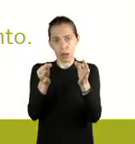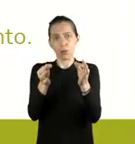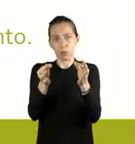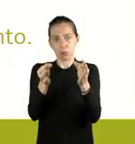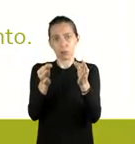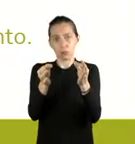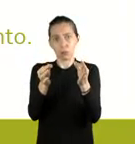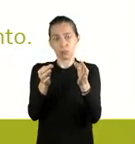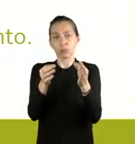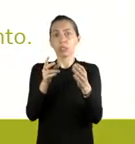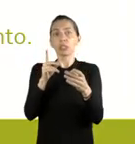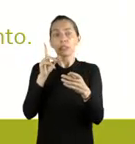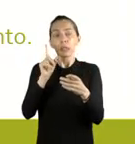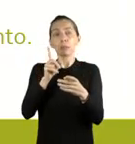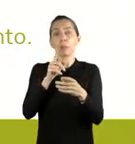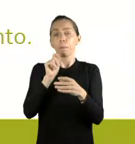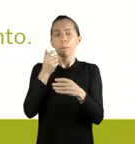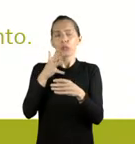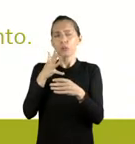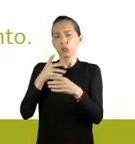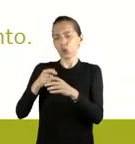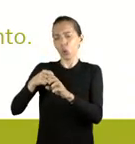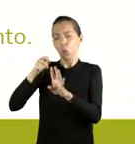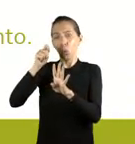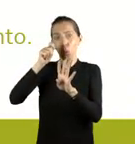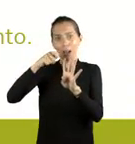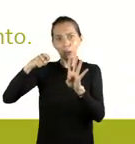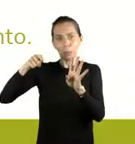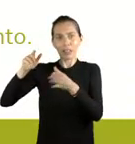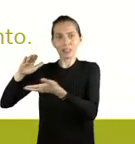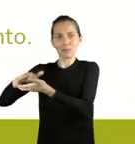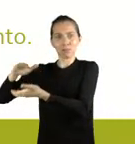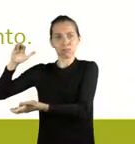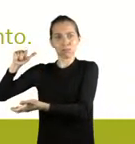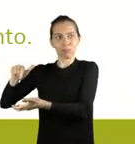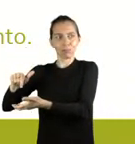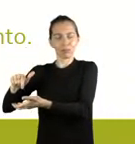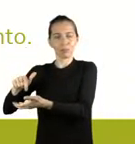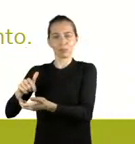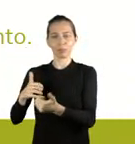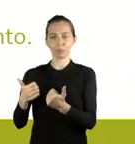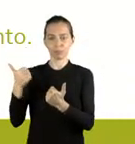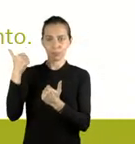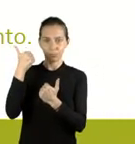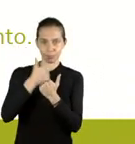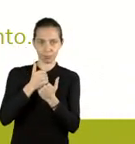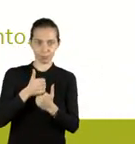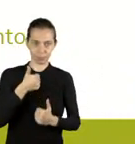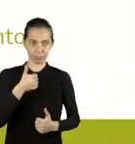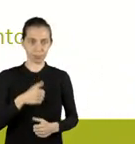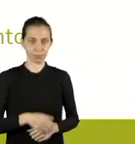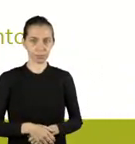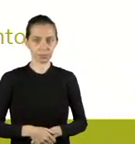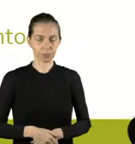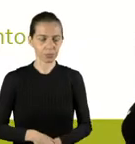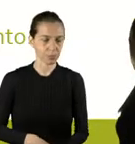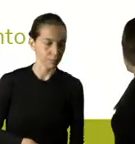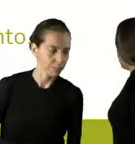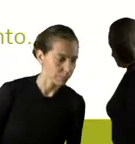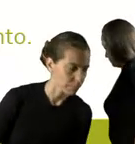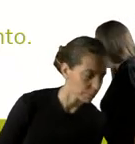você tenha pelo menos 4 meses desse gasto fixo em forma de liquidez. O que é